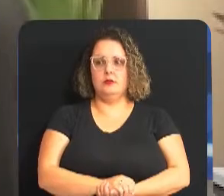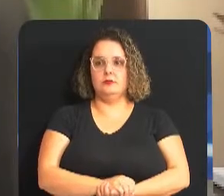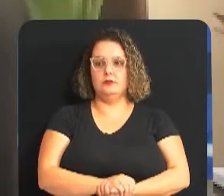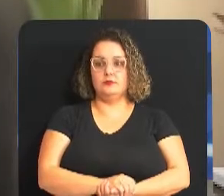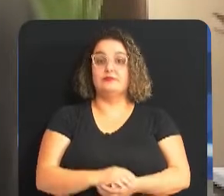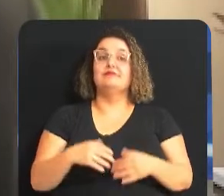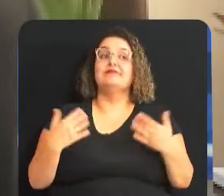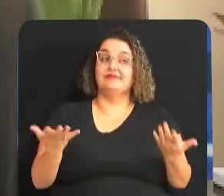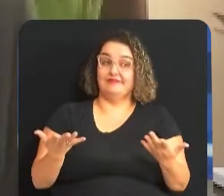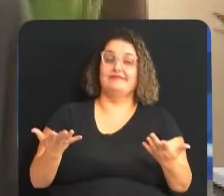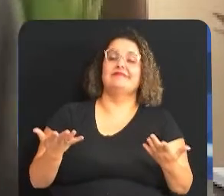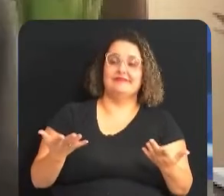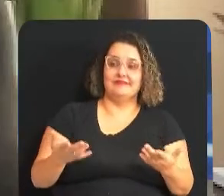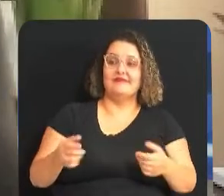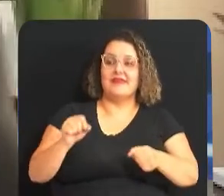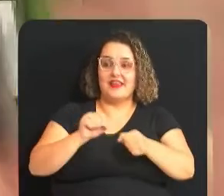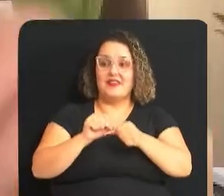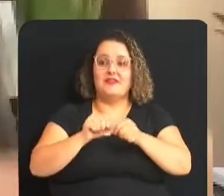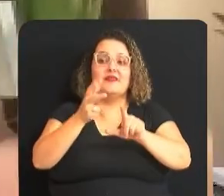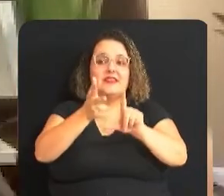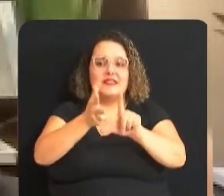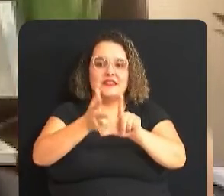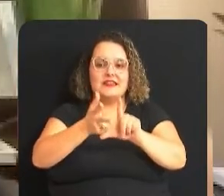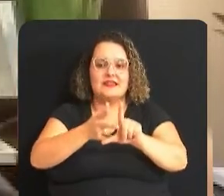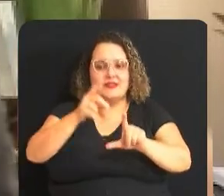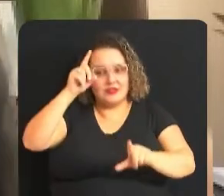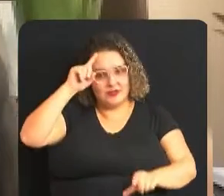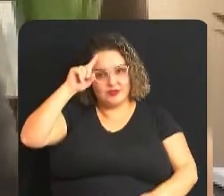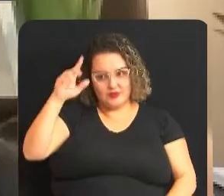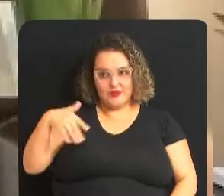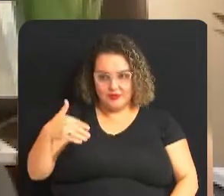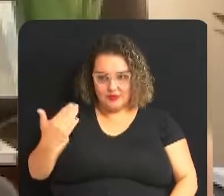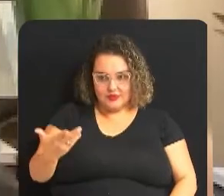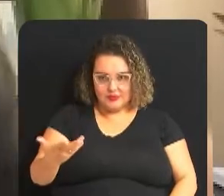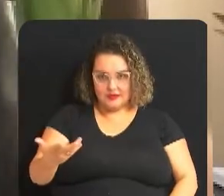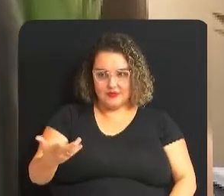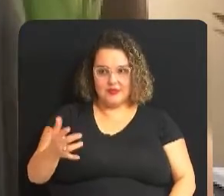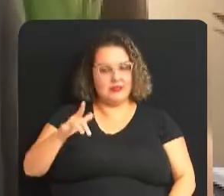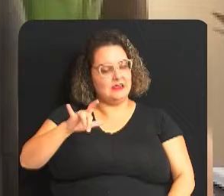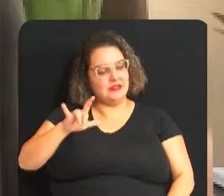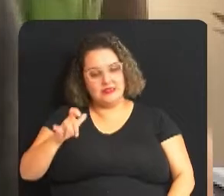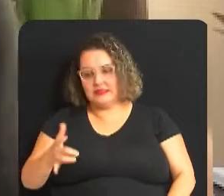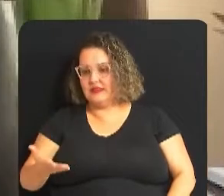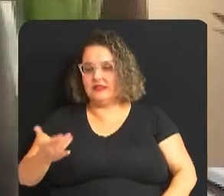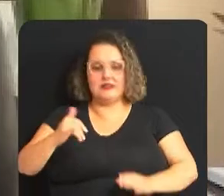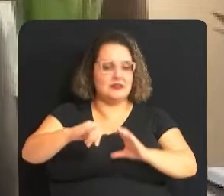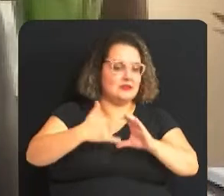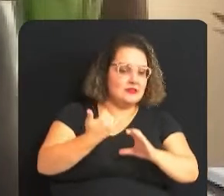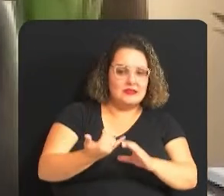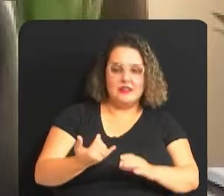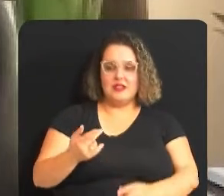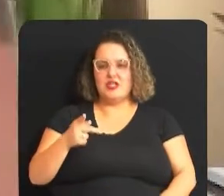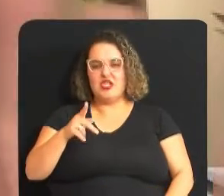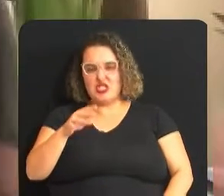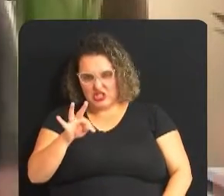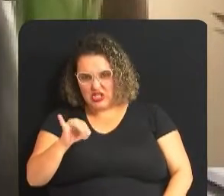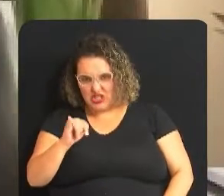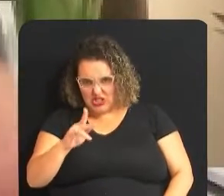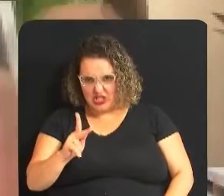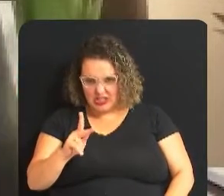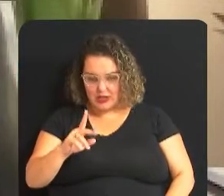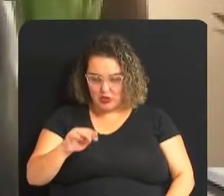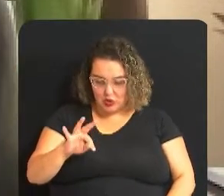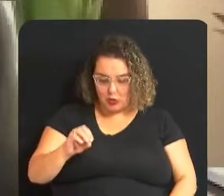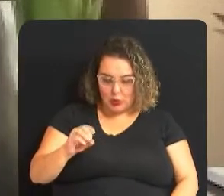Olha, eu faço live, eu fazia live todos os dias nas minhas mídias. Instagram, YouTube, TikTok. Aí tem dica todo